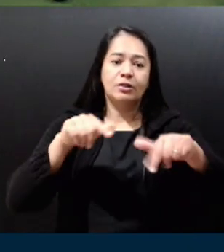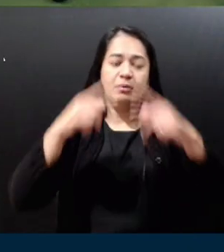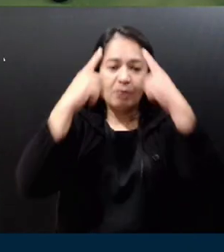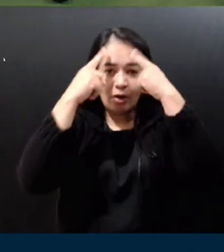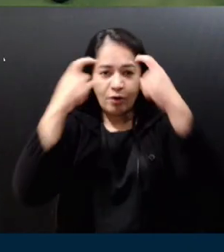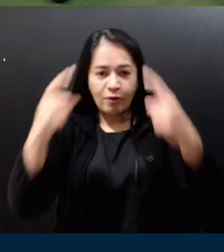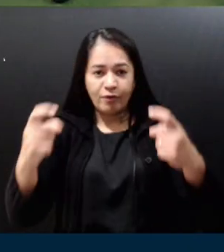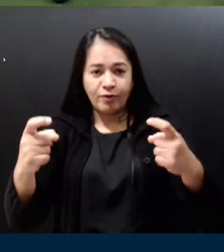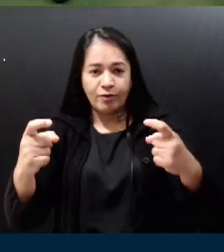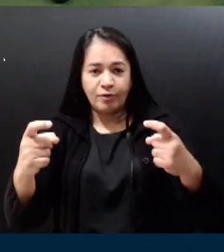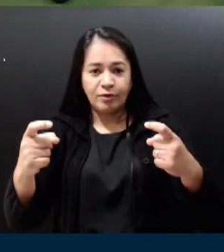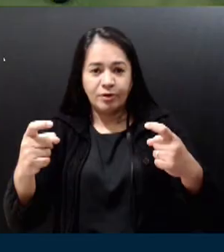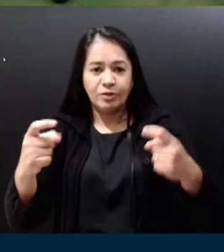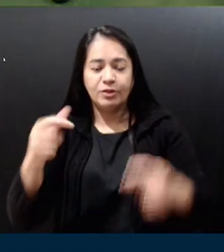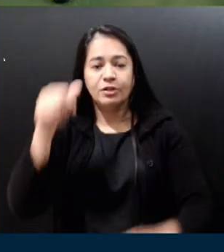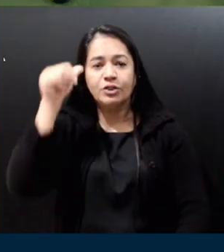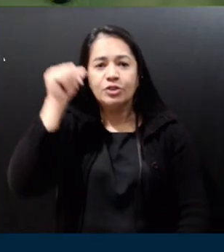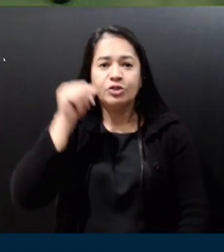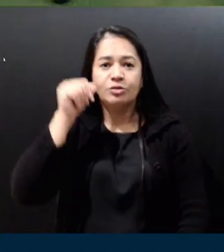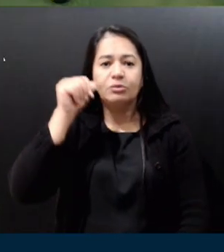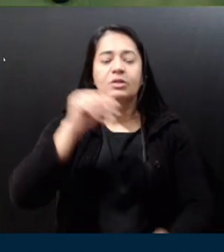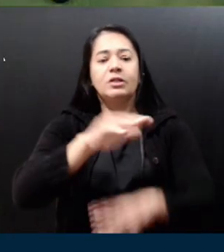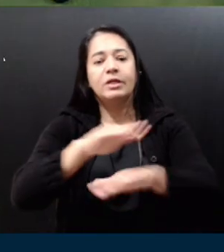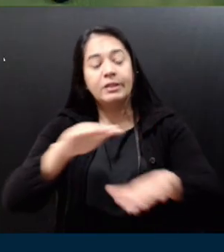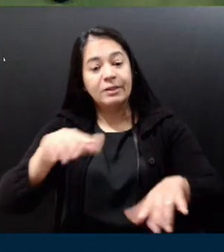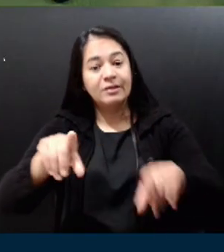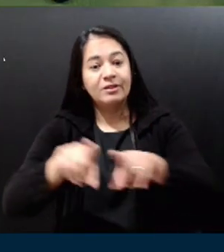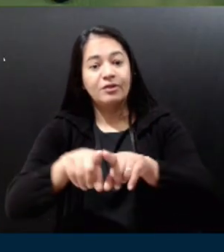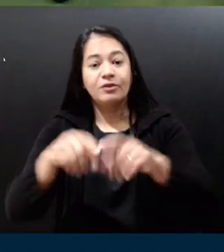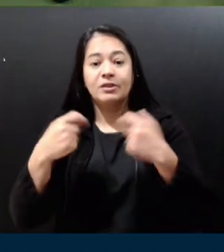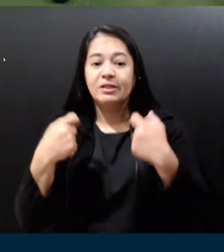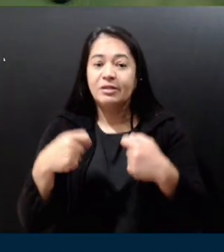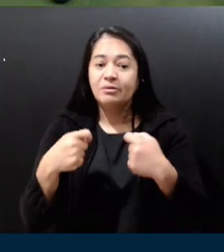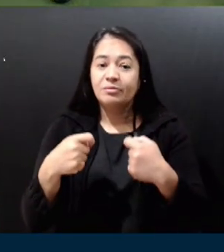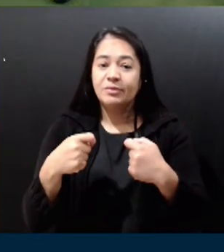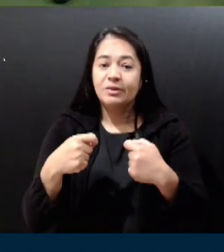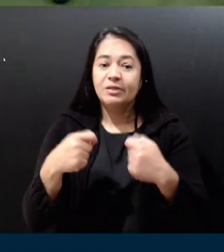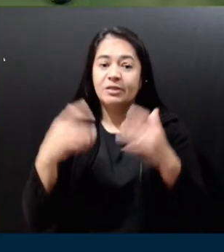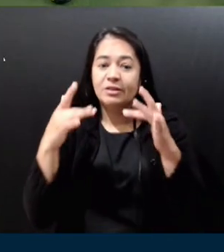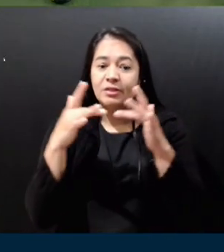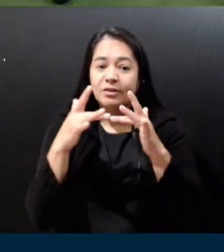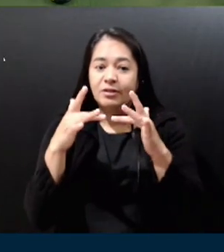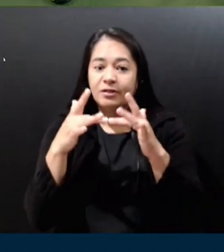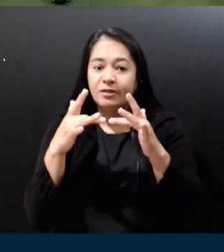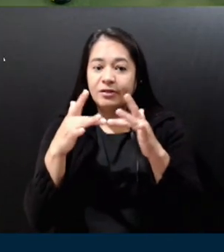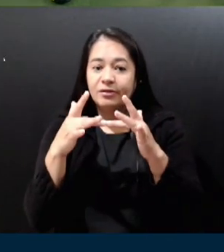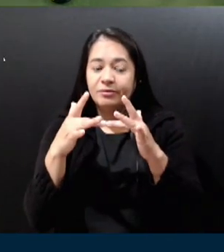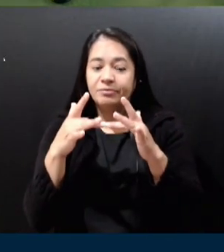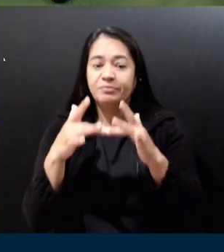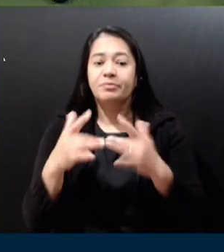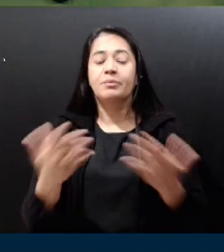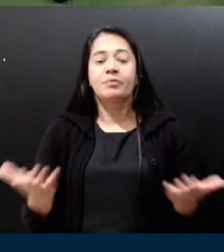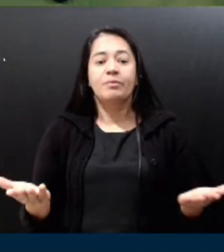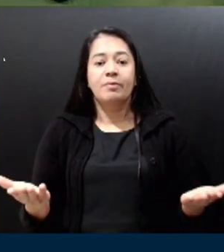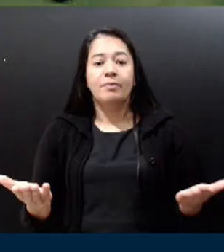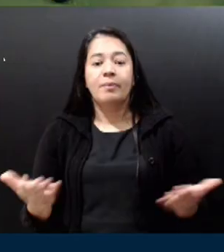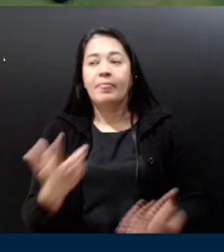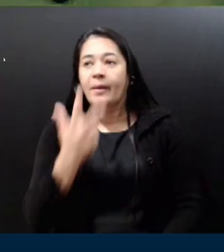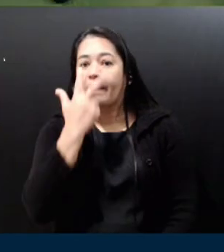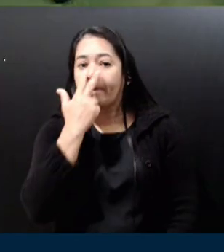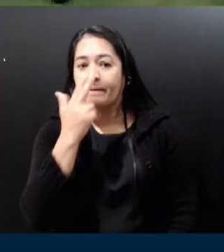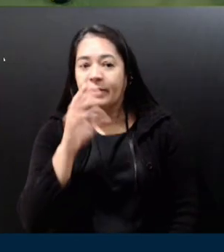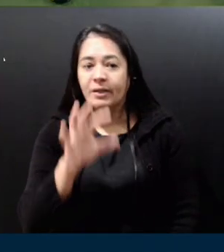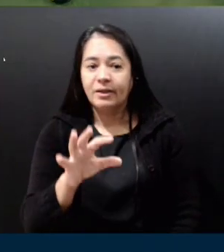e você precisa fazer contato zero com o abusador. Parece que isso é ruim, mas não é. Em